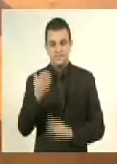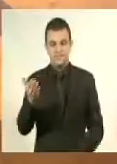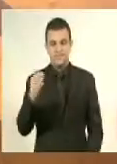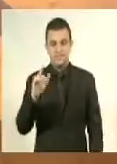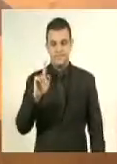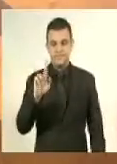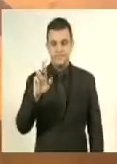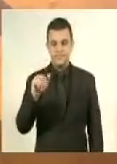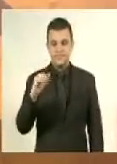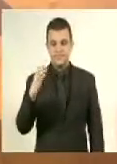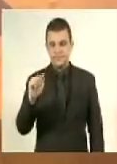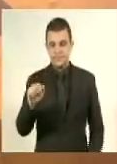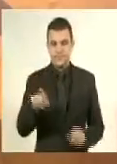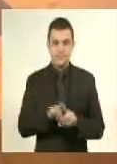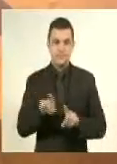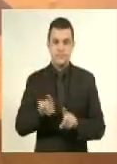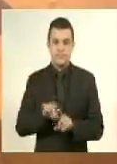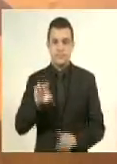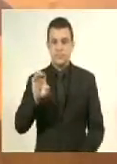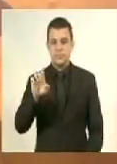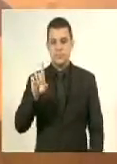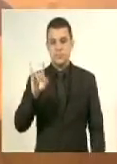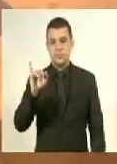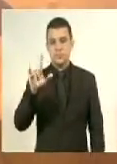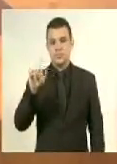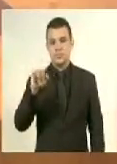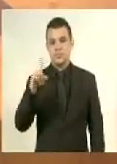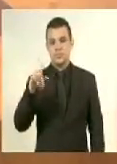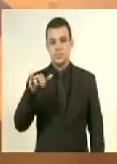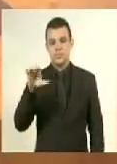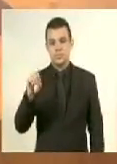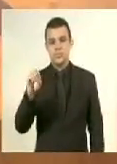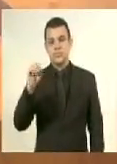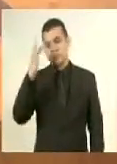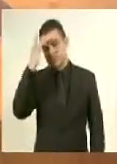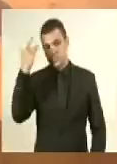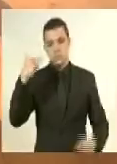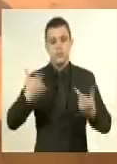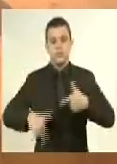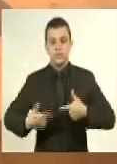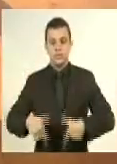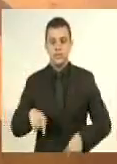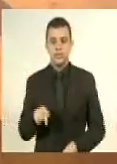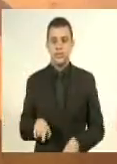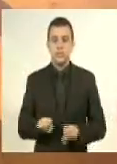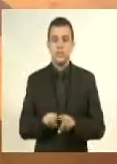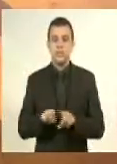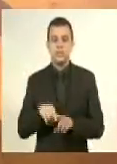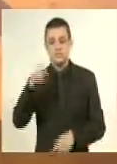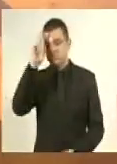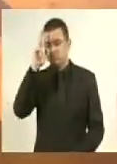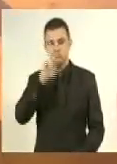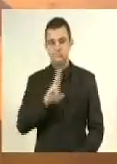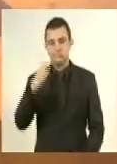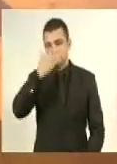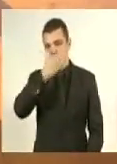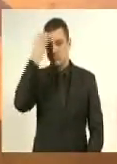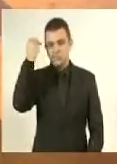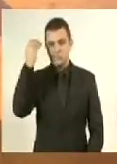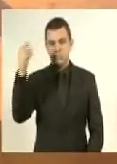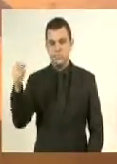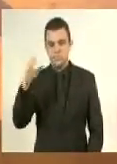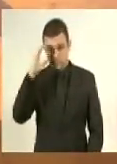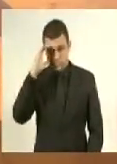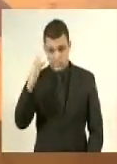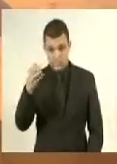Júnior, e o funcionário que eu, infelizmente, não guardei, o deputado Campos falou, Reginaldo... Arnaldo e